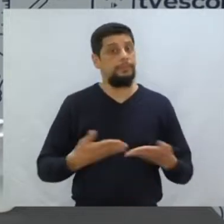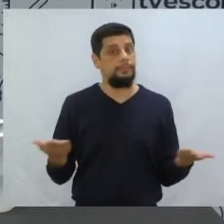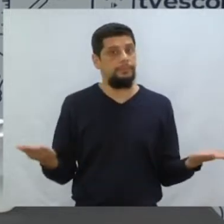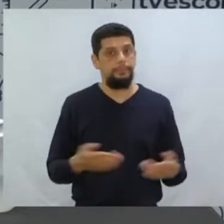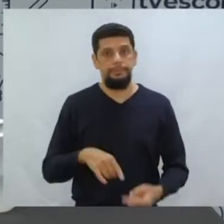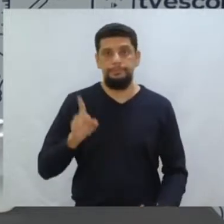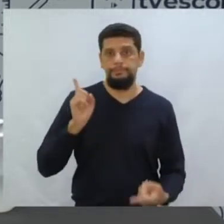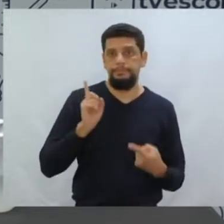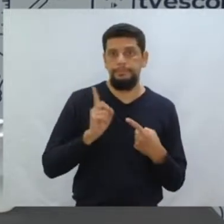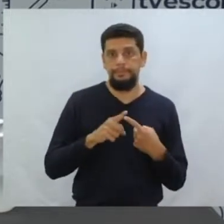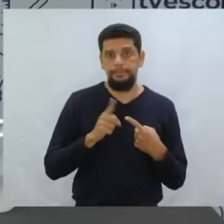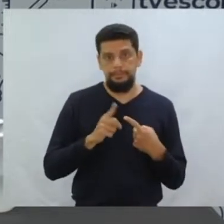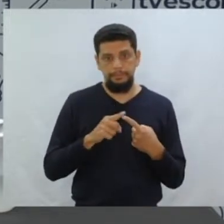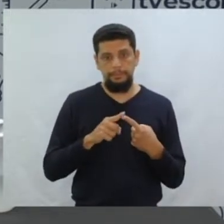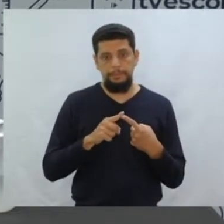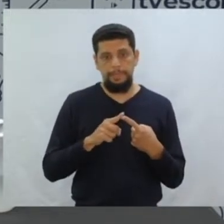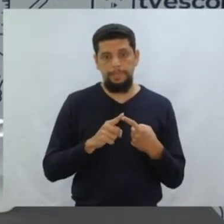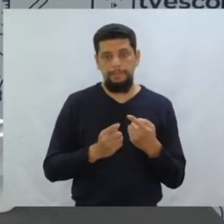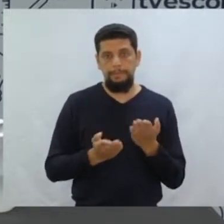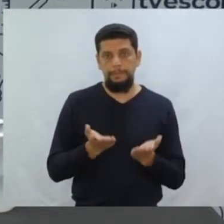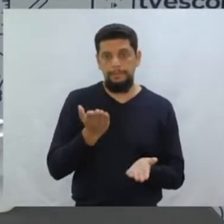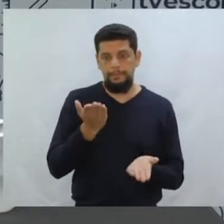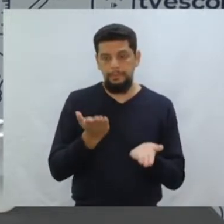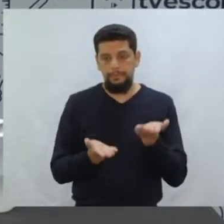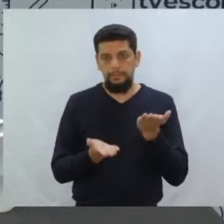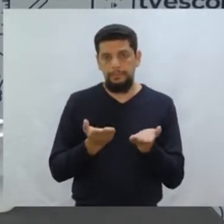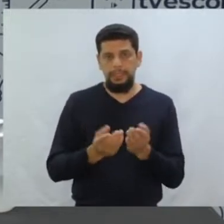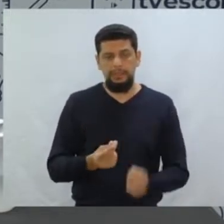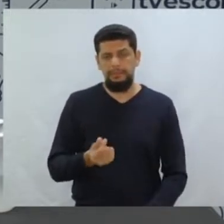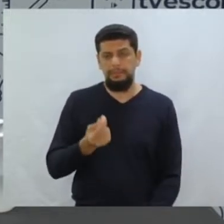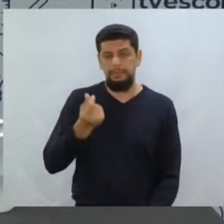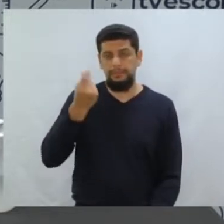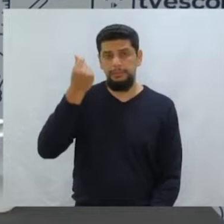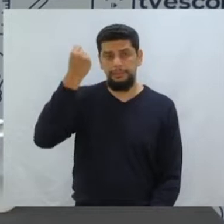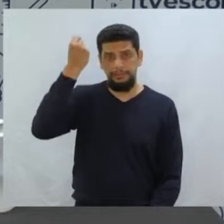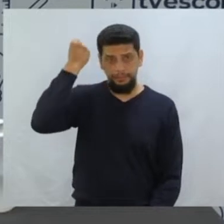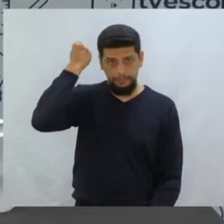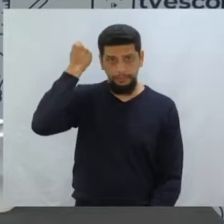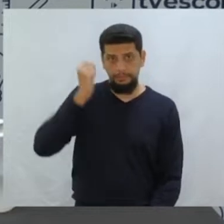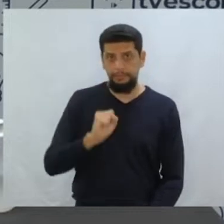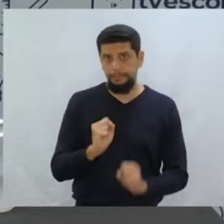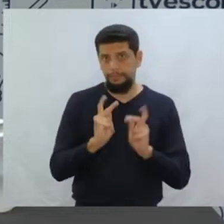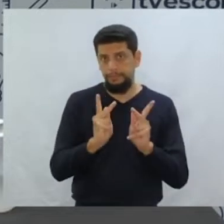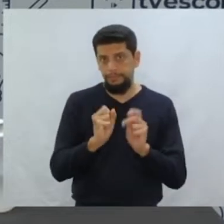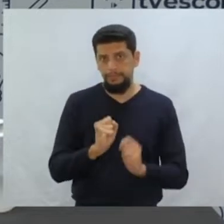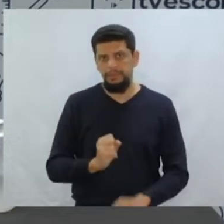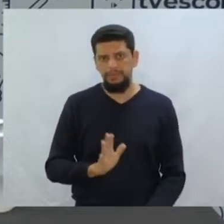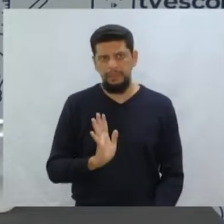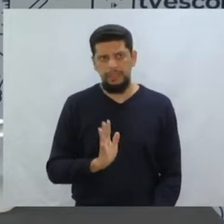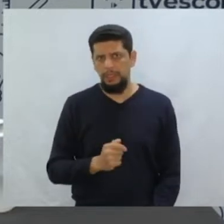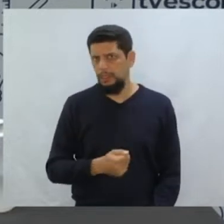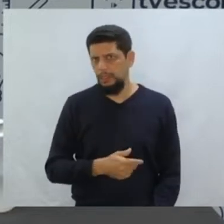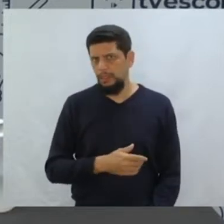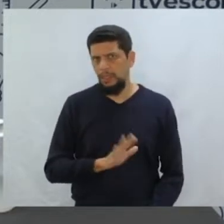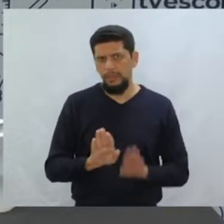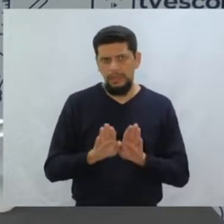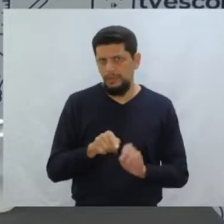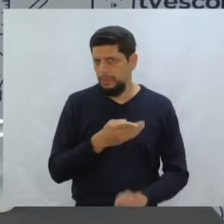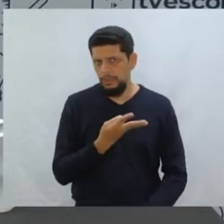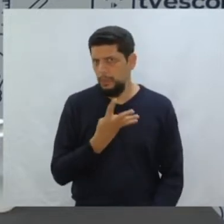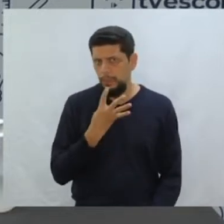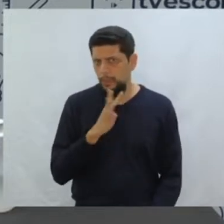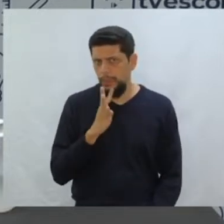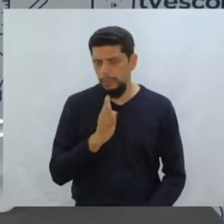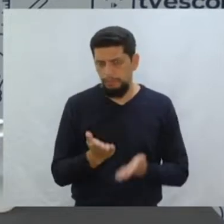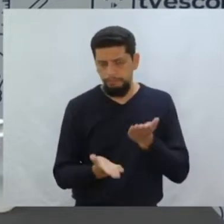vocês. Então, a primeira que eu tenho, essa daqui é uma balança de pratos. Ela é uma balança mais antiga, tá? Talvez alguns de vocês ainda